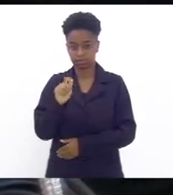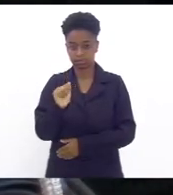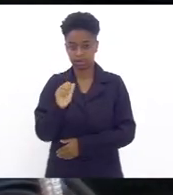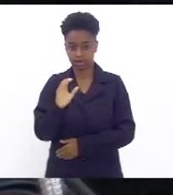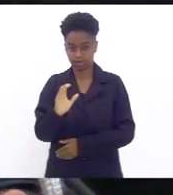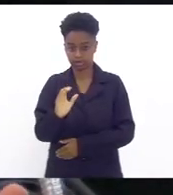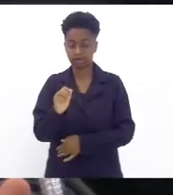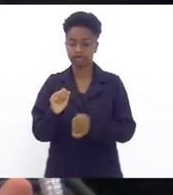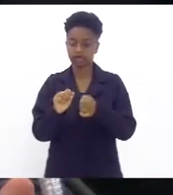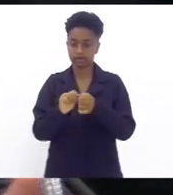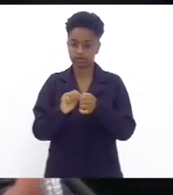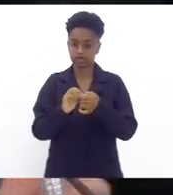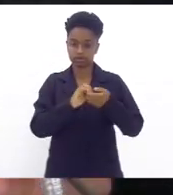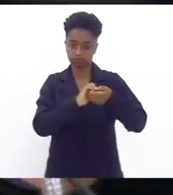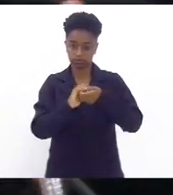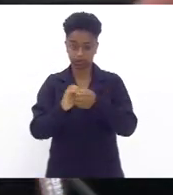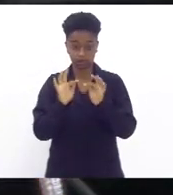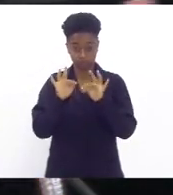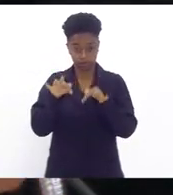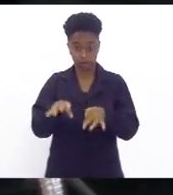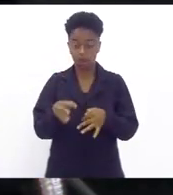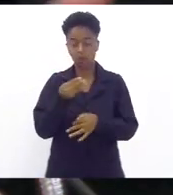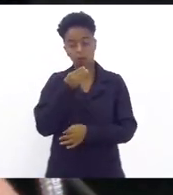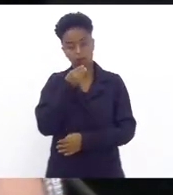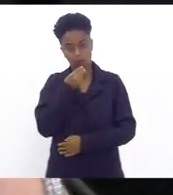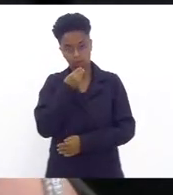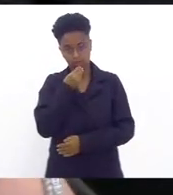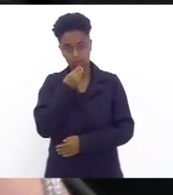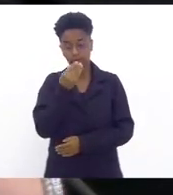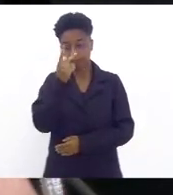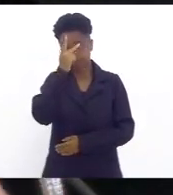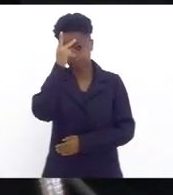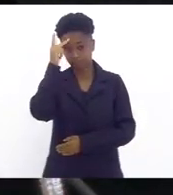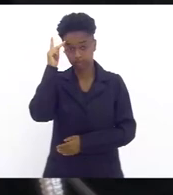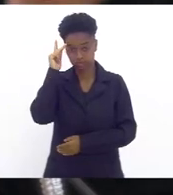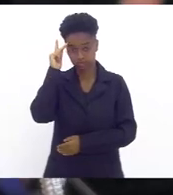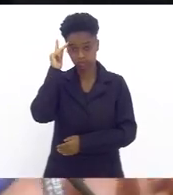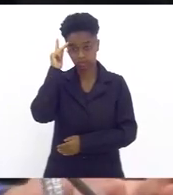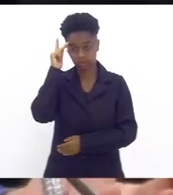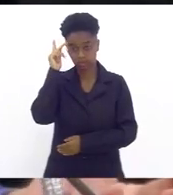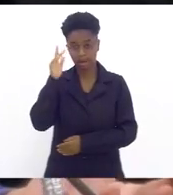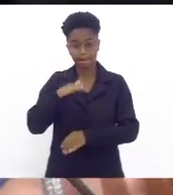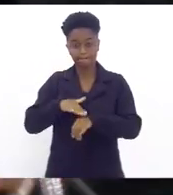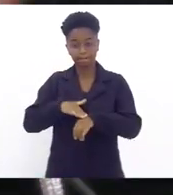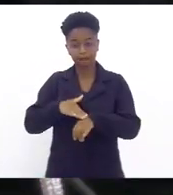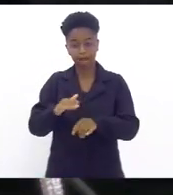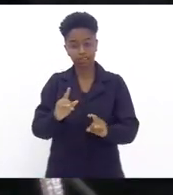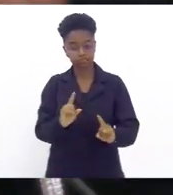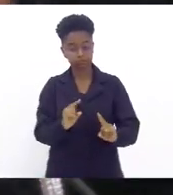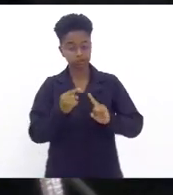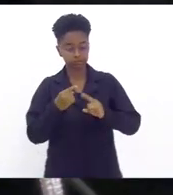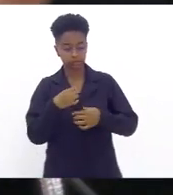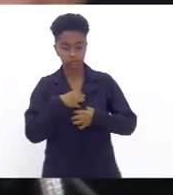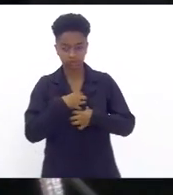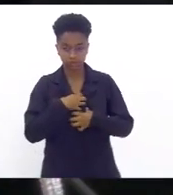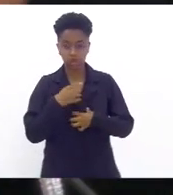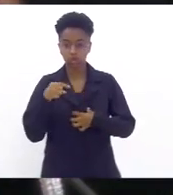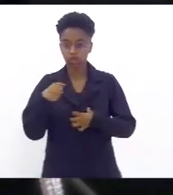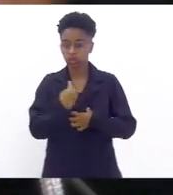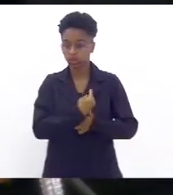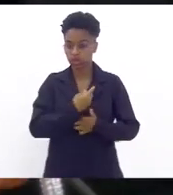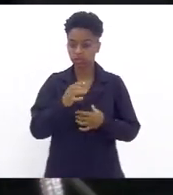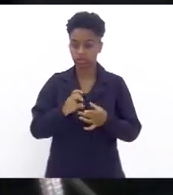a sua saudação final evidentemente que aqueles e aquelas que foram mais focados a gente vai colocar para falar